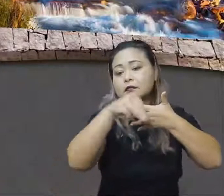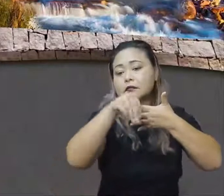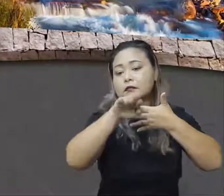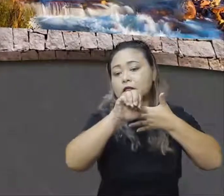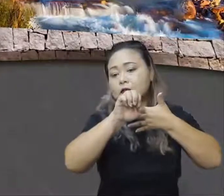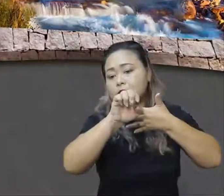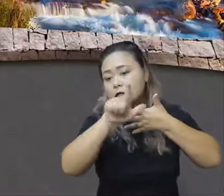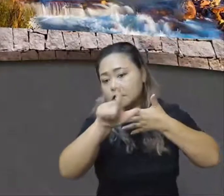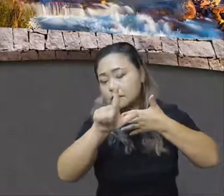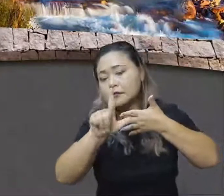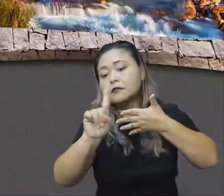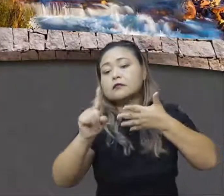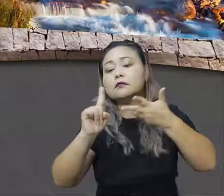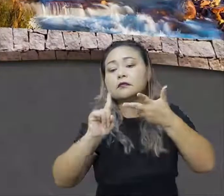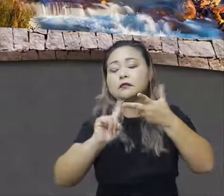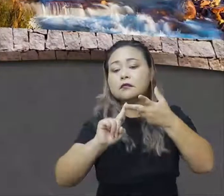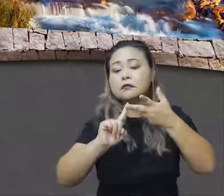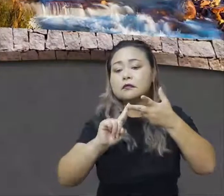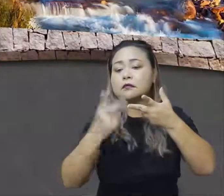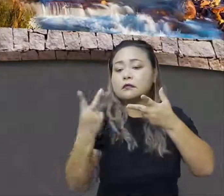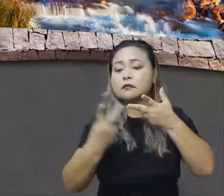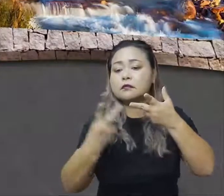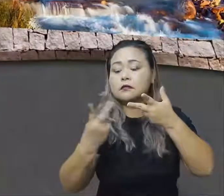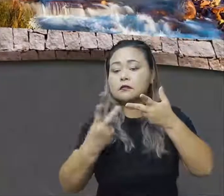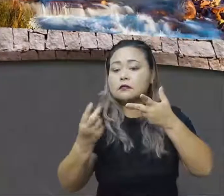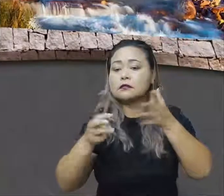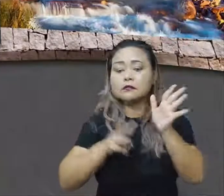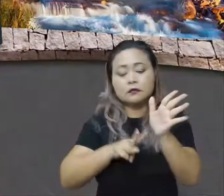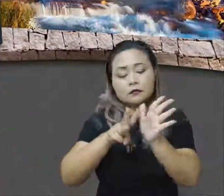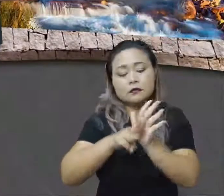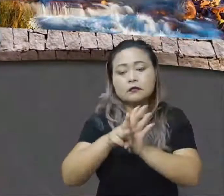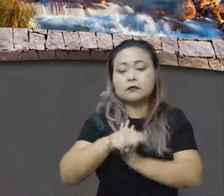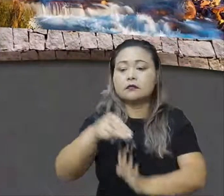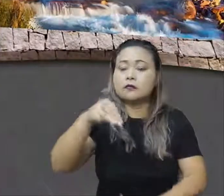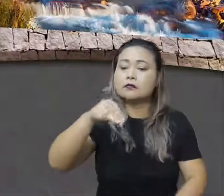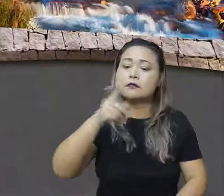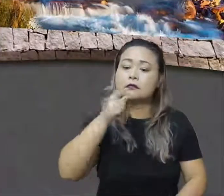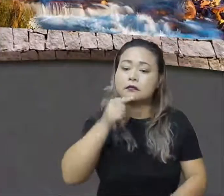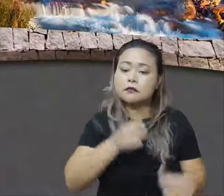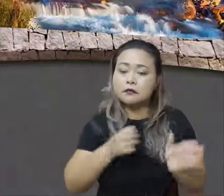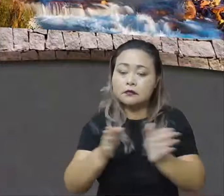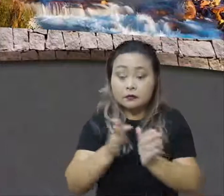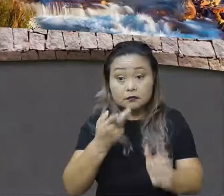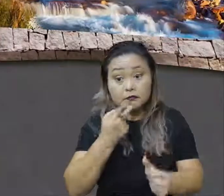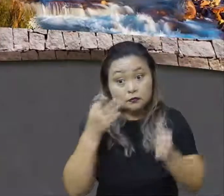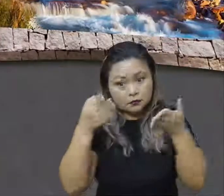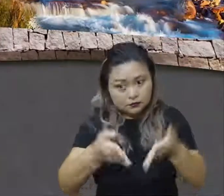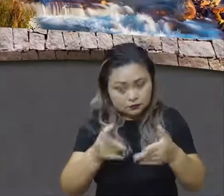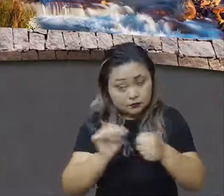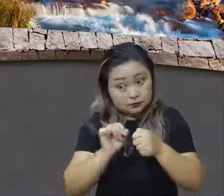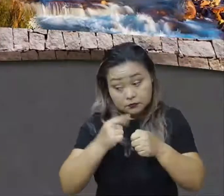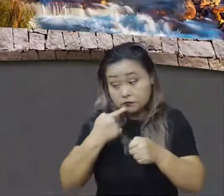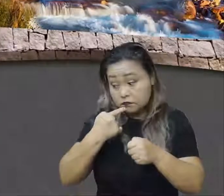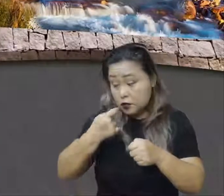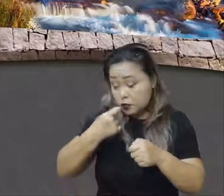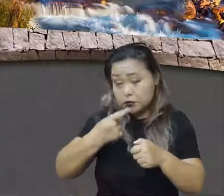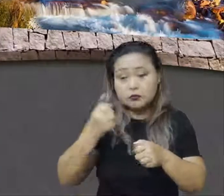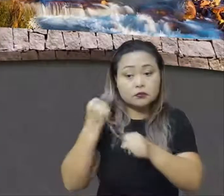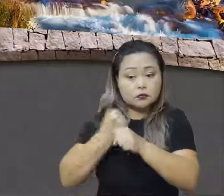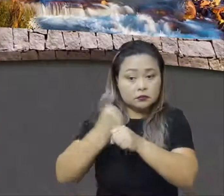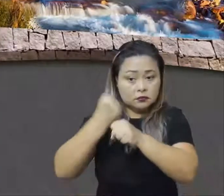Jamari, e 2 do rio Madeira. Eu vou falar mais das 2 do rio Madeira, que foram as mais recentes